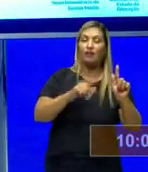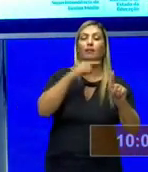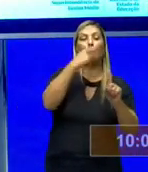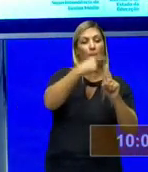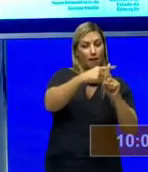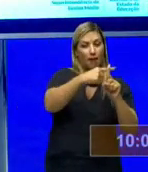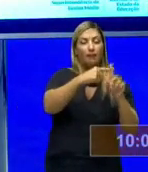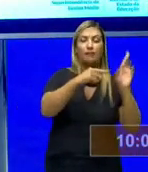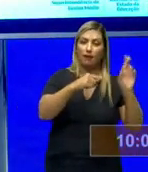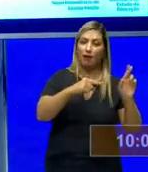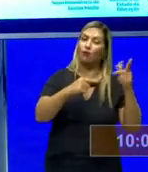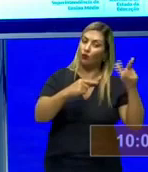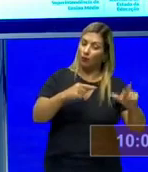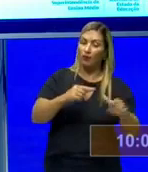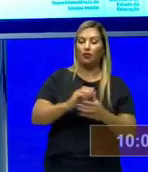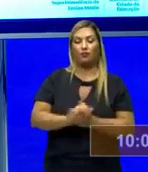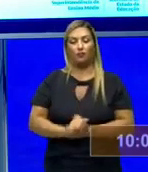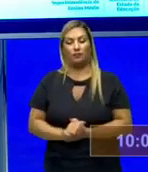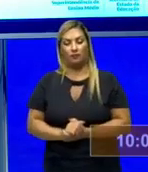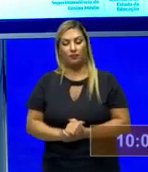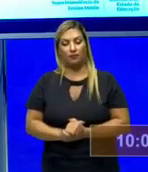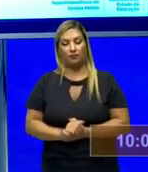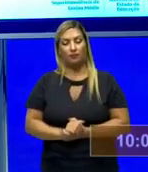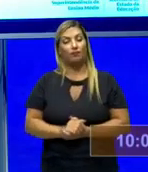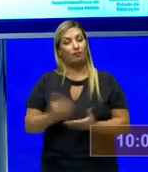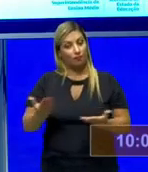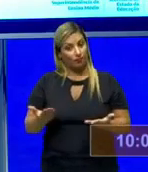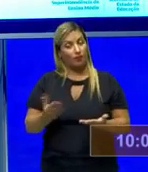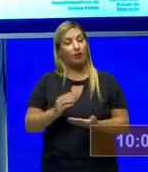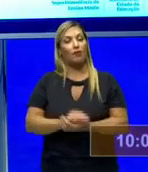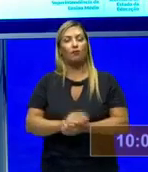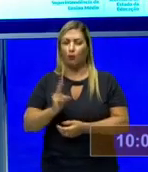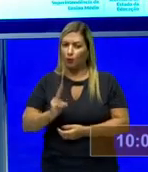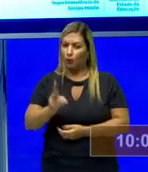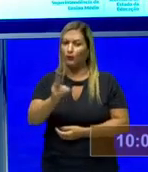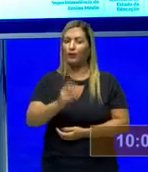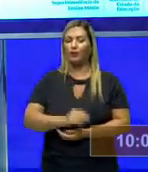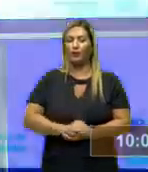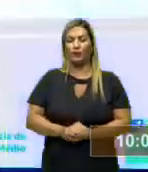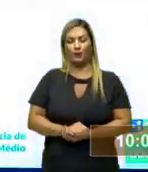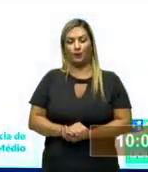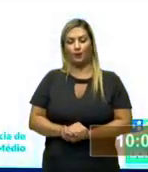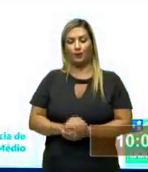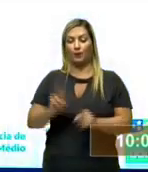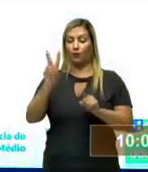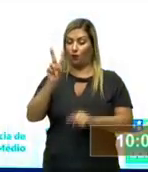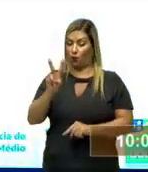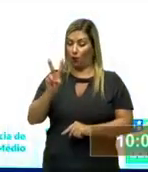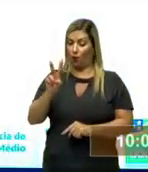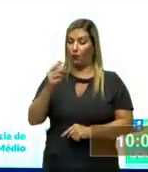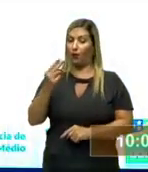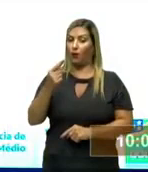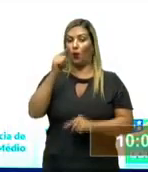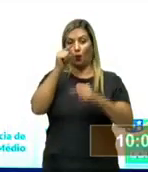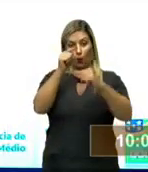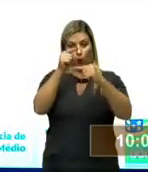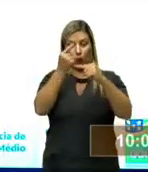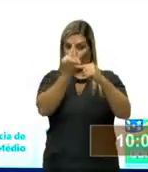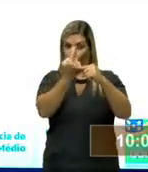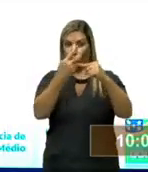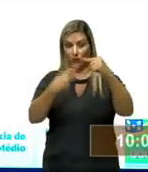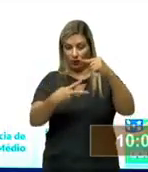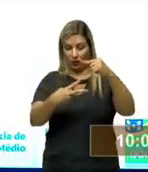Beleza boa tão pensando nisso vamos continuar o nosso volume é um